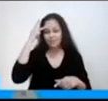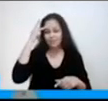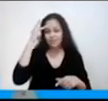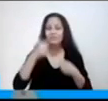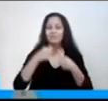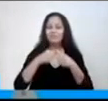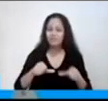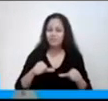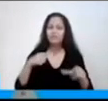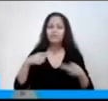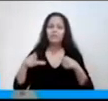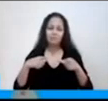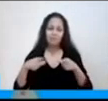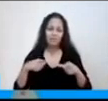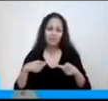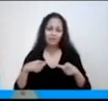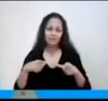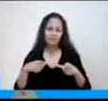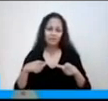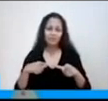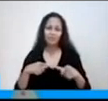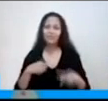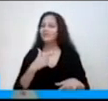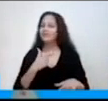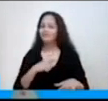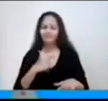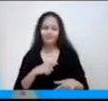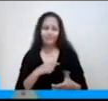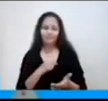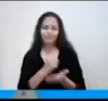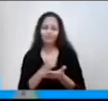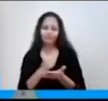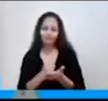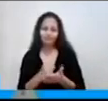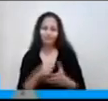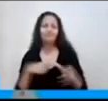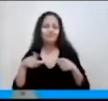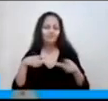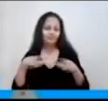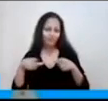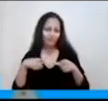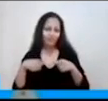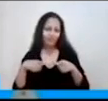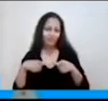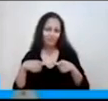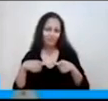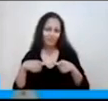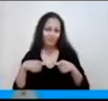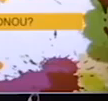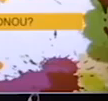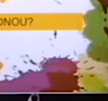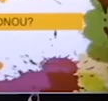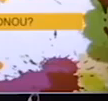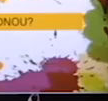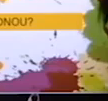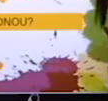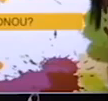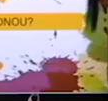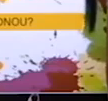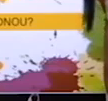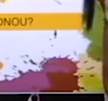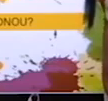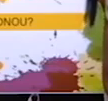mas elas não têm registro em carteira, né? Não têm uma garantia legal aí de contribuição previdenciária para